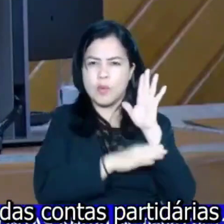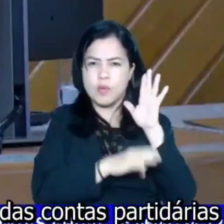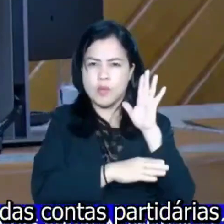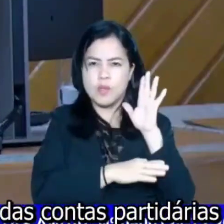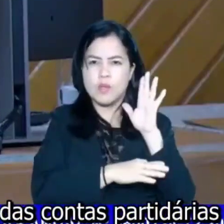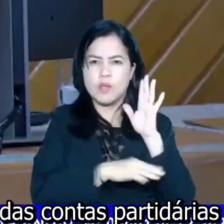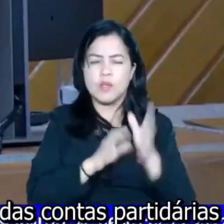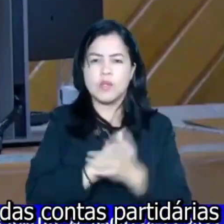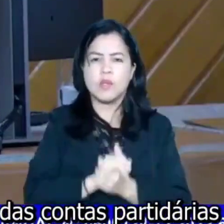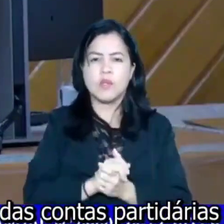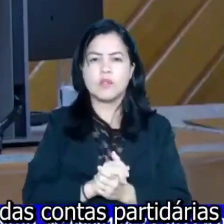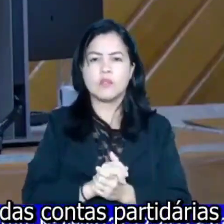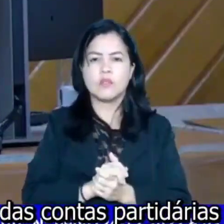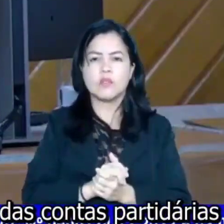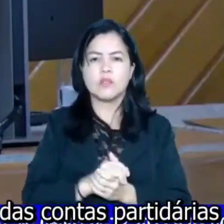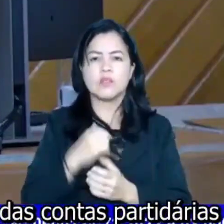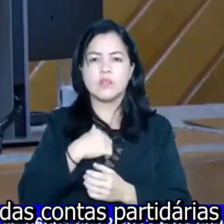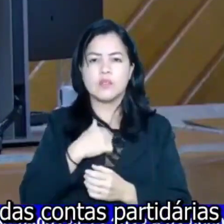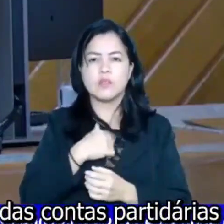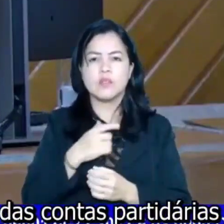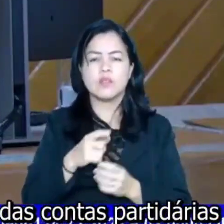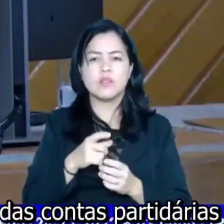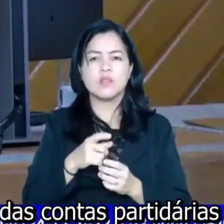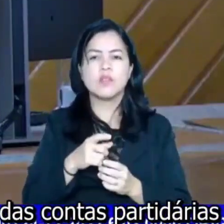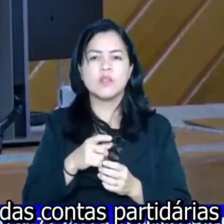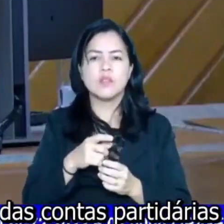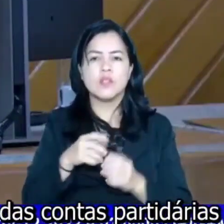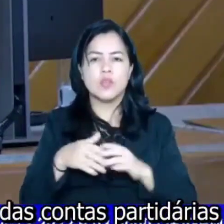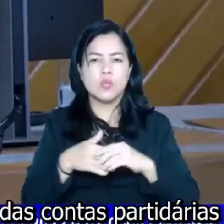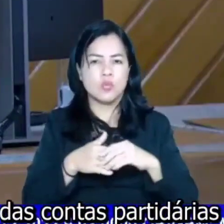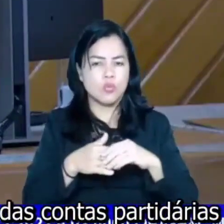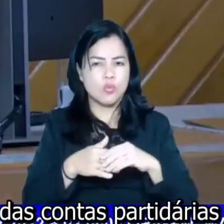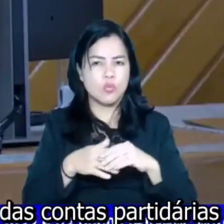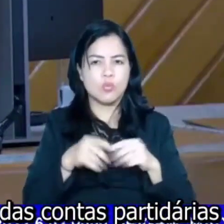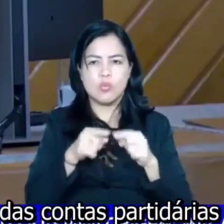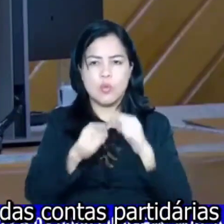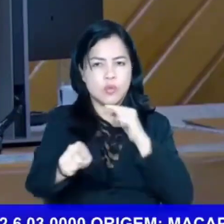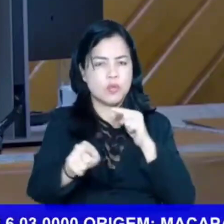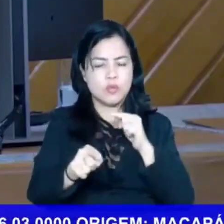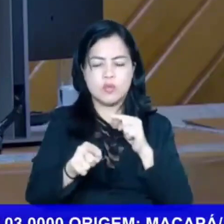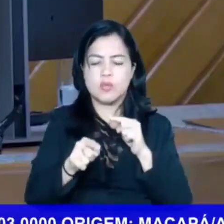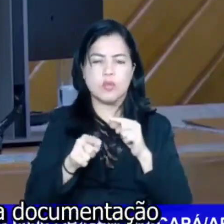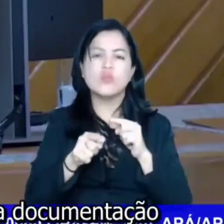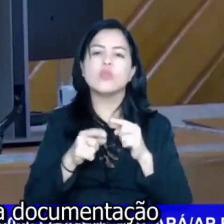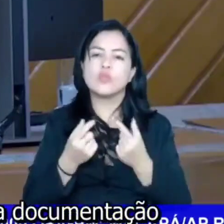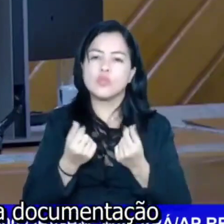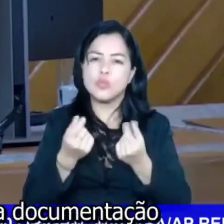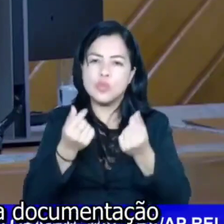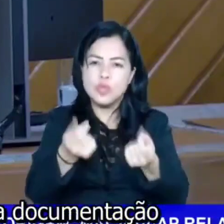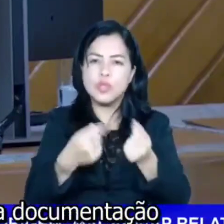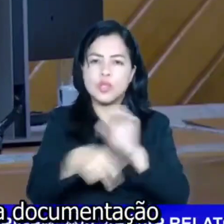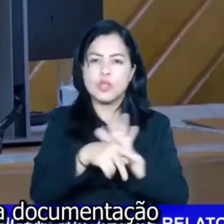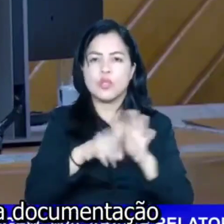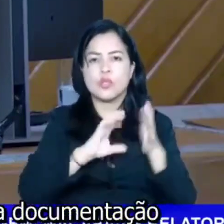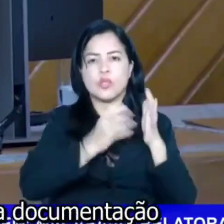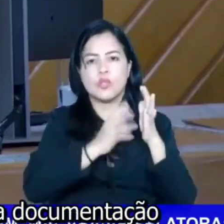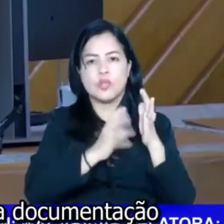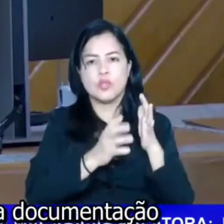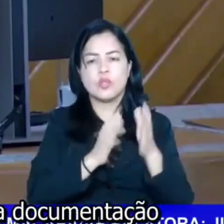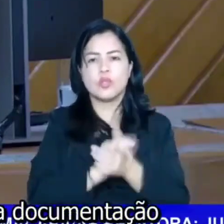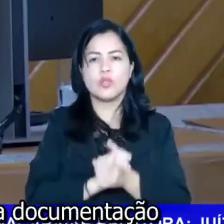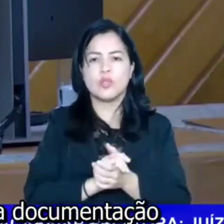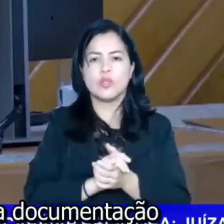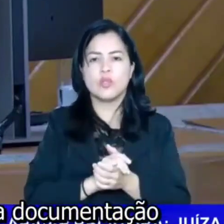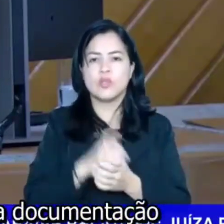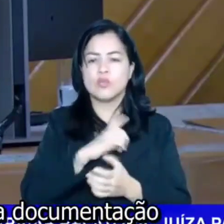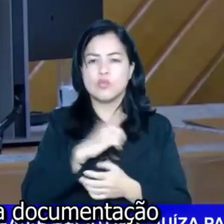por esse tribunal e que conduziu à desaprovação das contas partidárias. Em síntese, não há escrituração